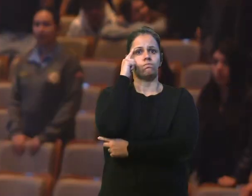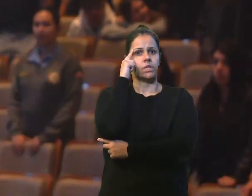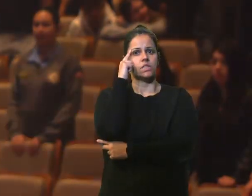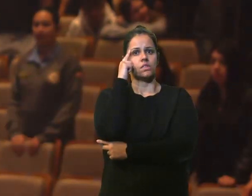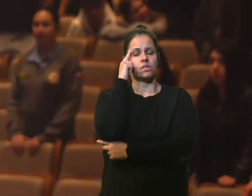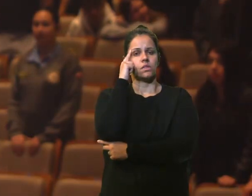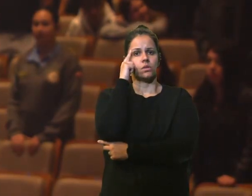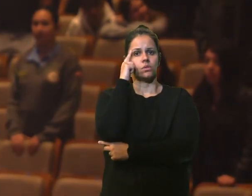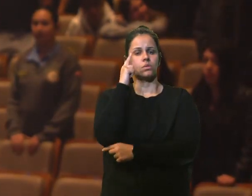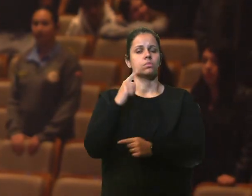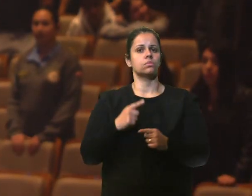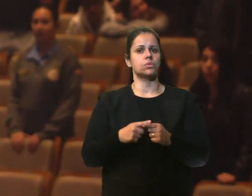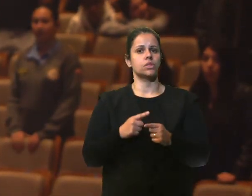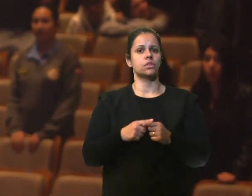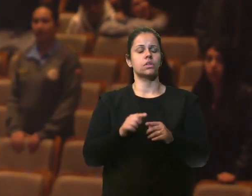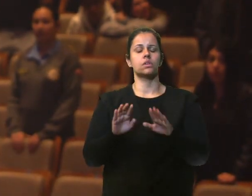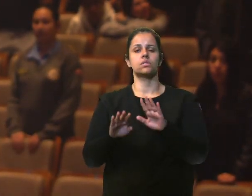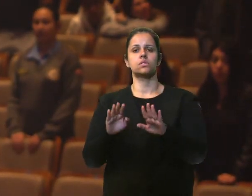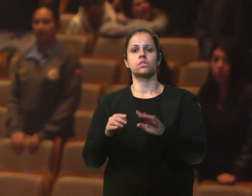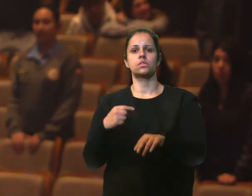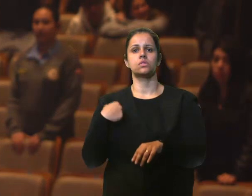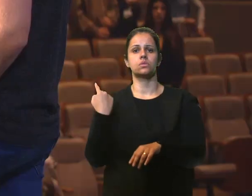é que a gente esquece de uma coisa.